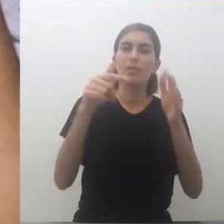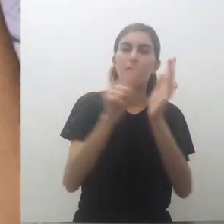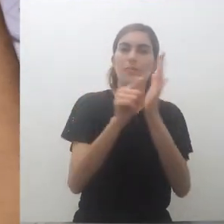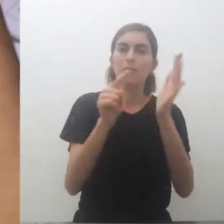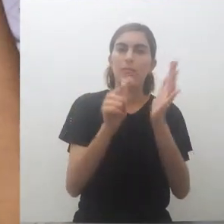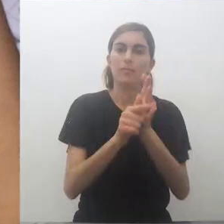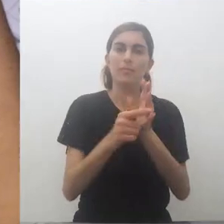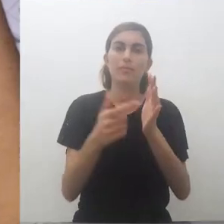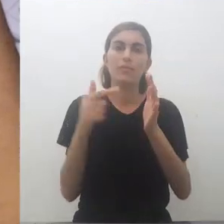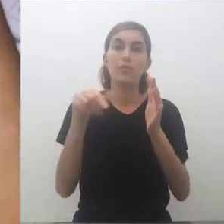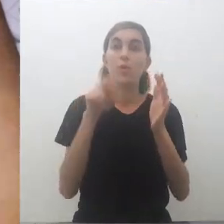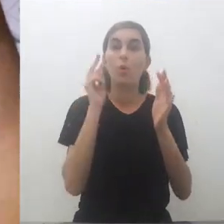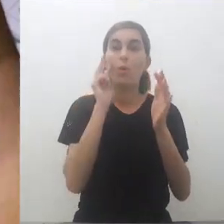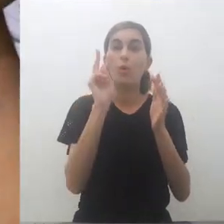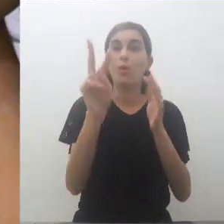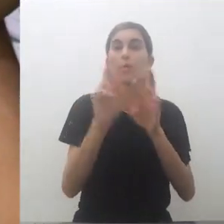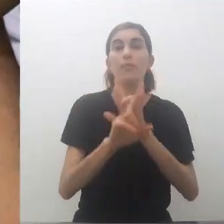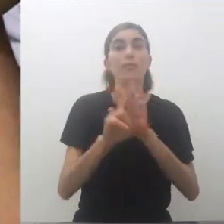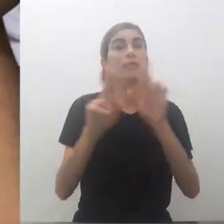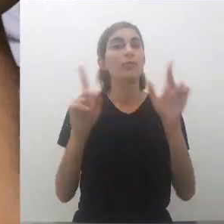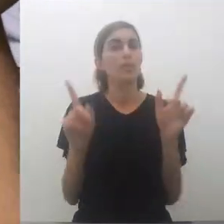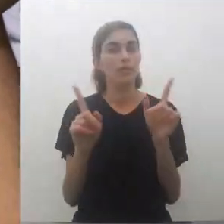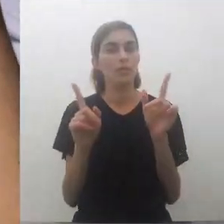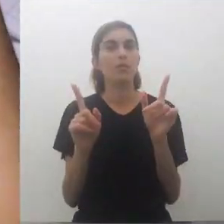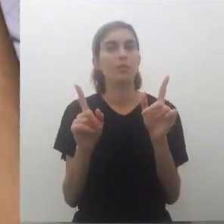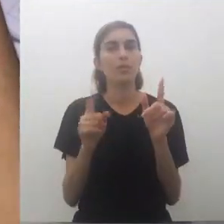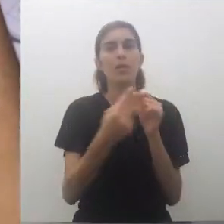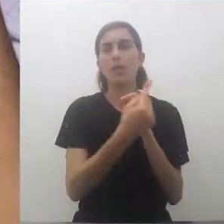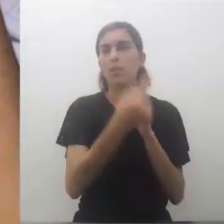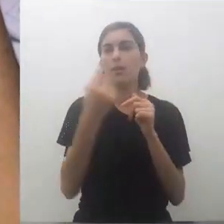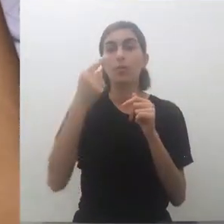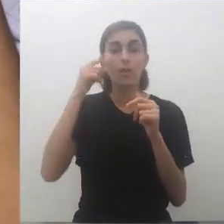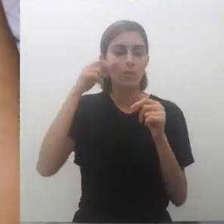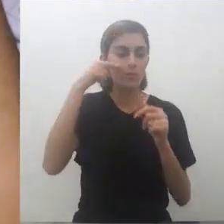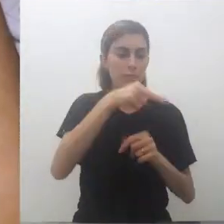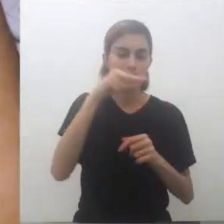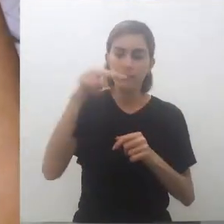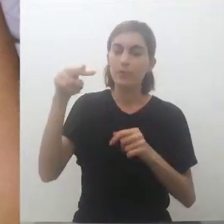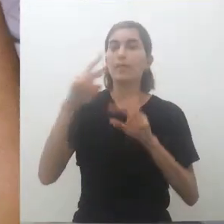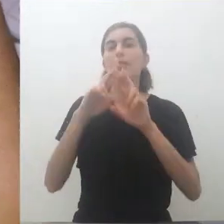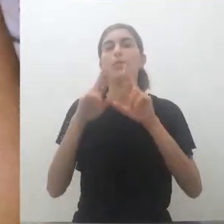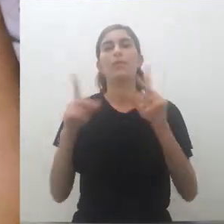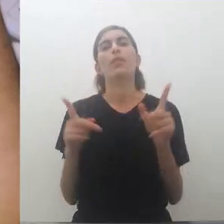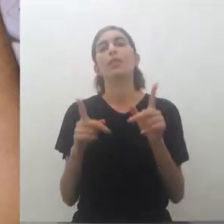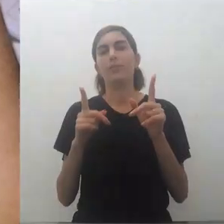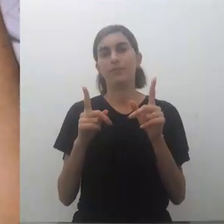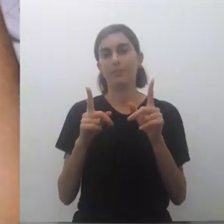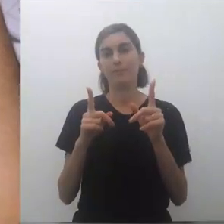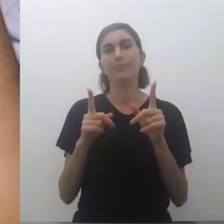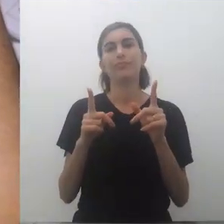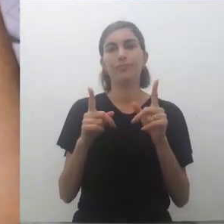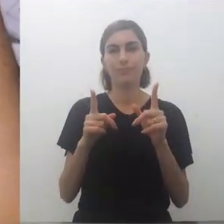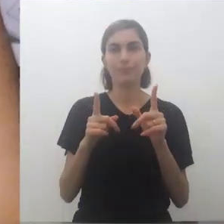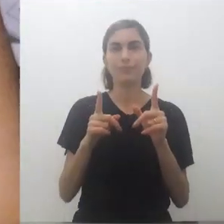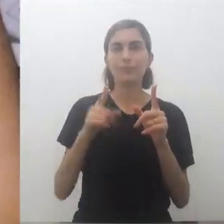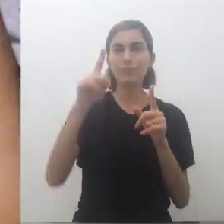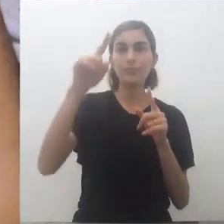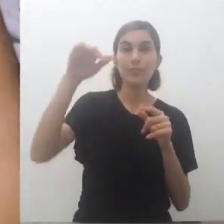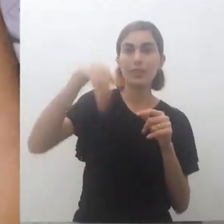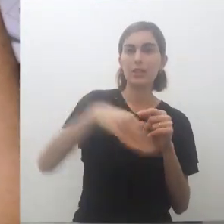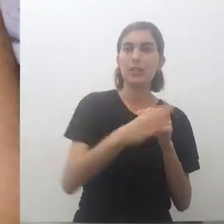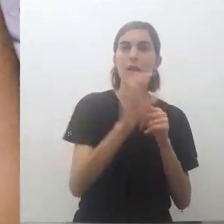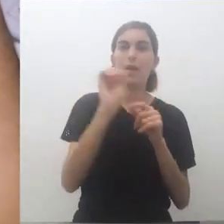um olhar diferente, a gente tem uma composição mais horizontal, mais triangular e mais, como fala, em S, que